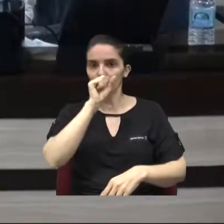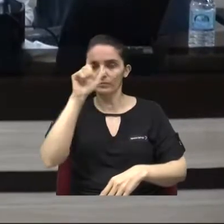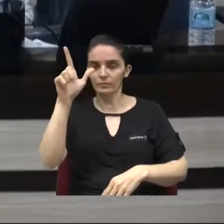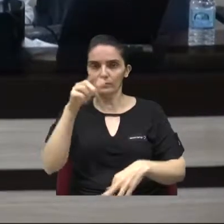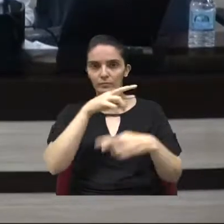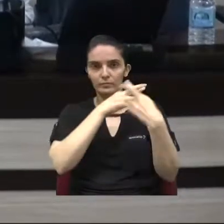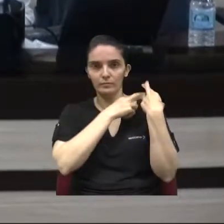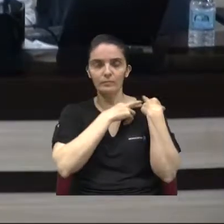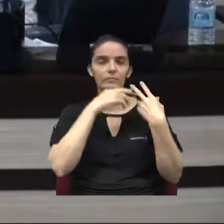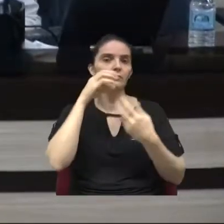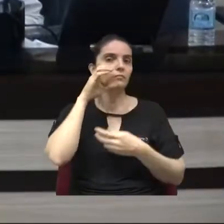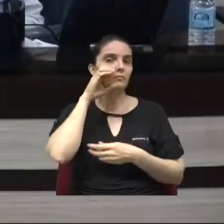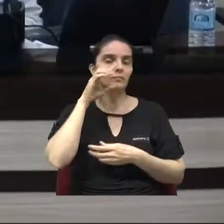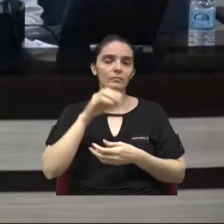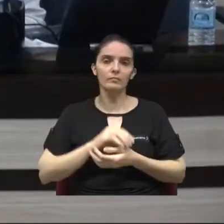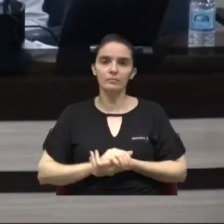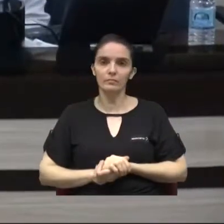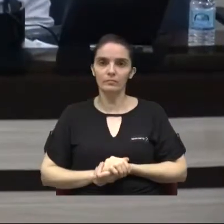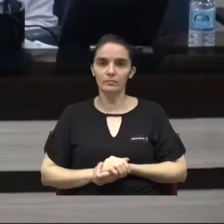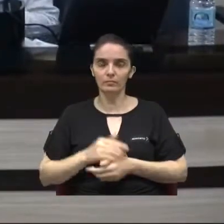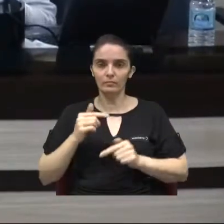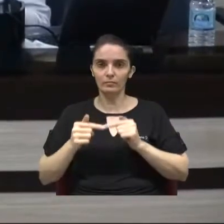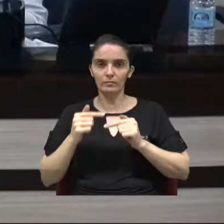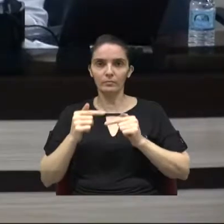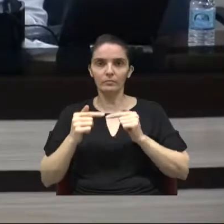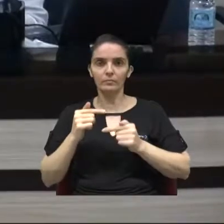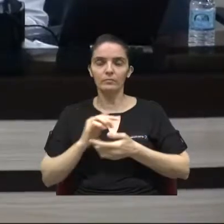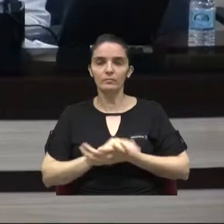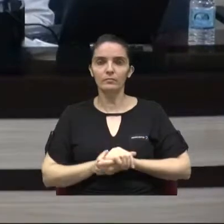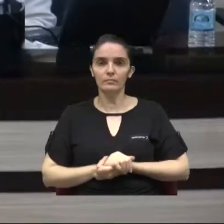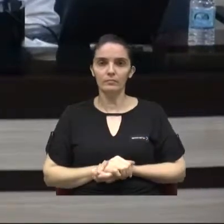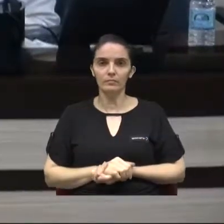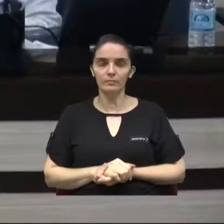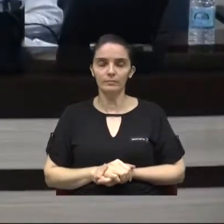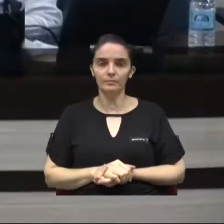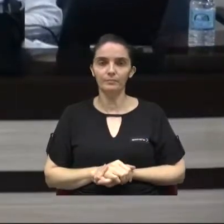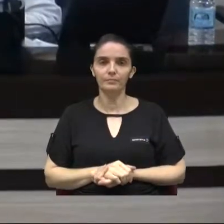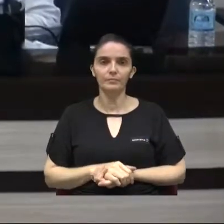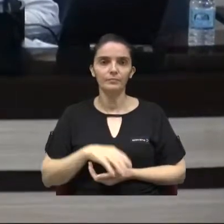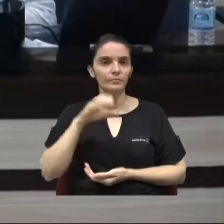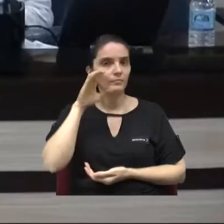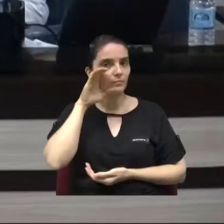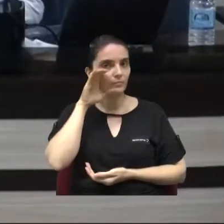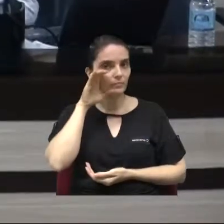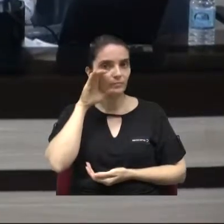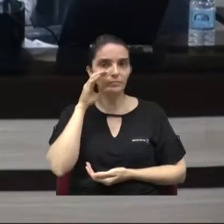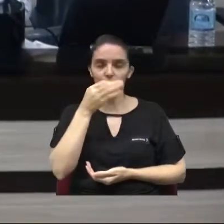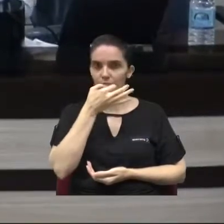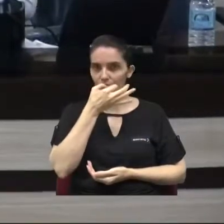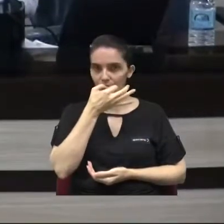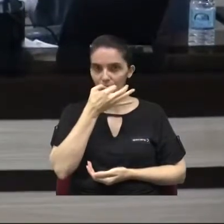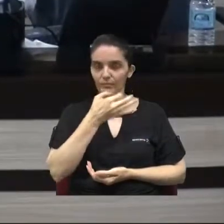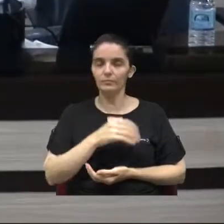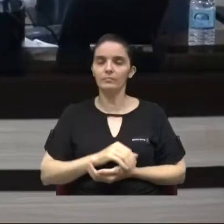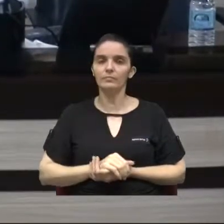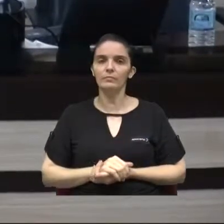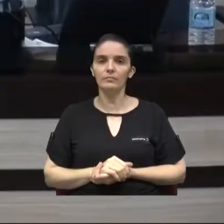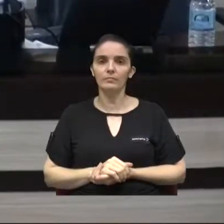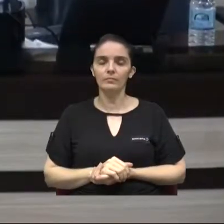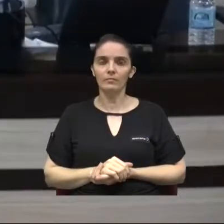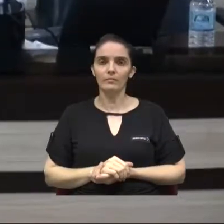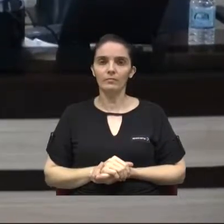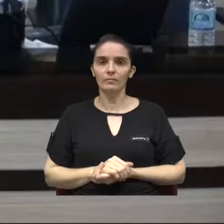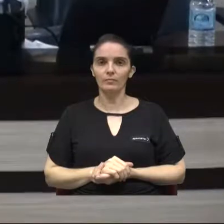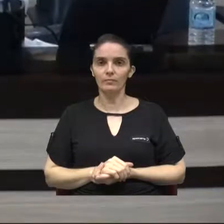vereadora Constância Berbit Dutra. Em discussão. Quero discutir. Com a palavra a vereadora proponente. Constância